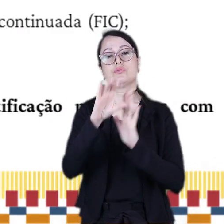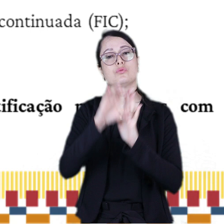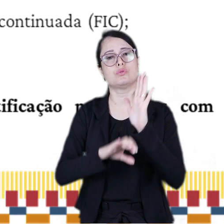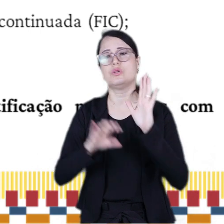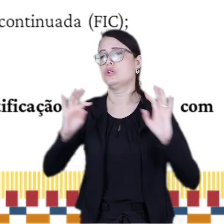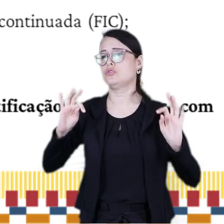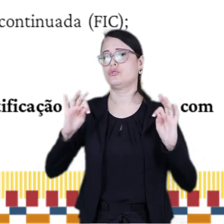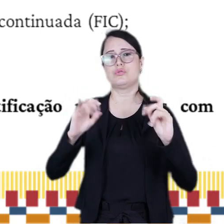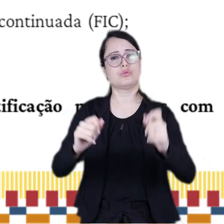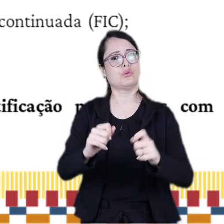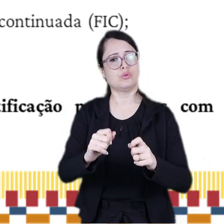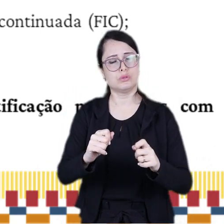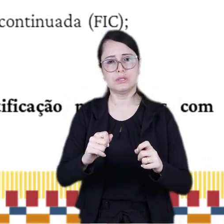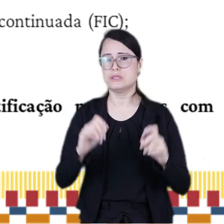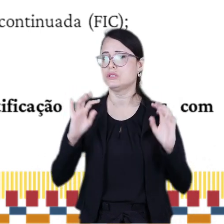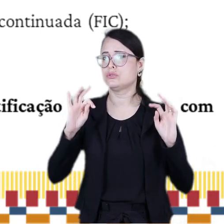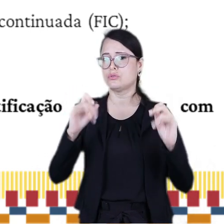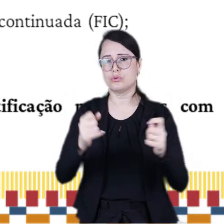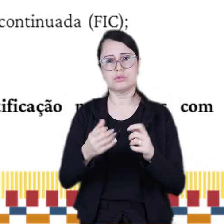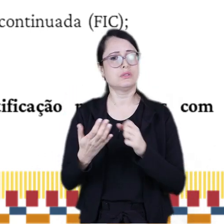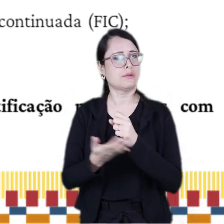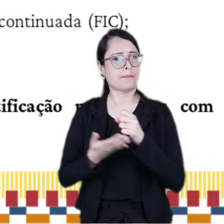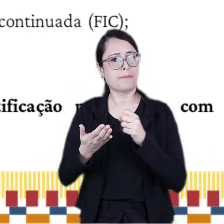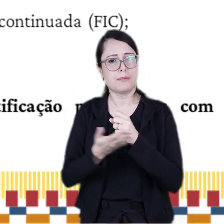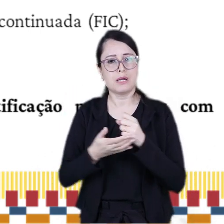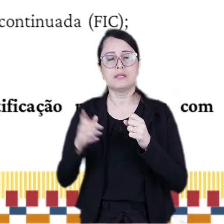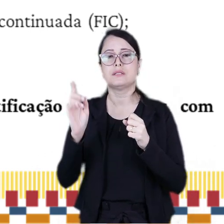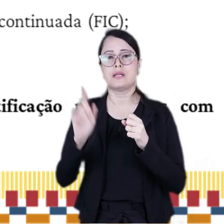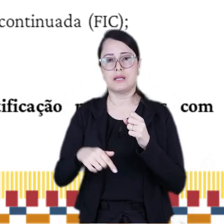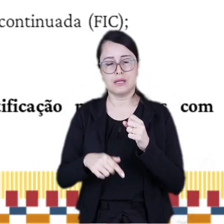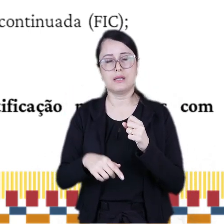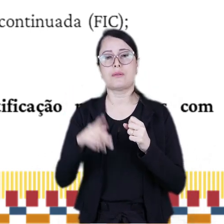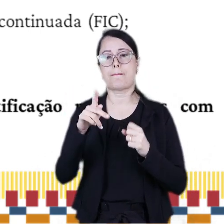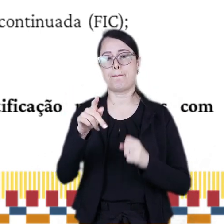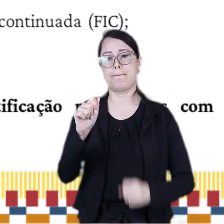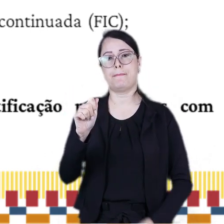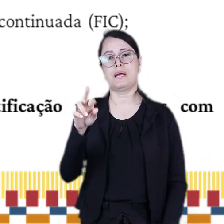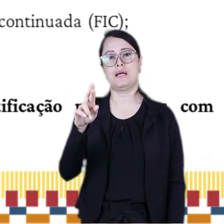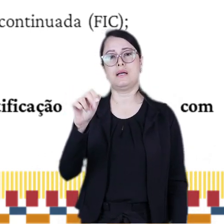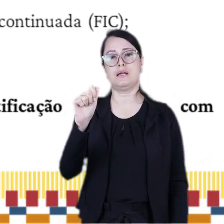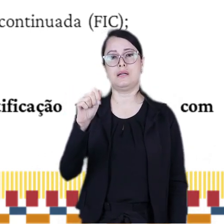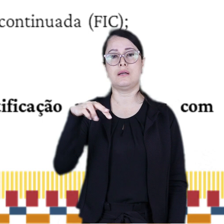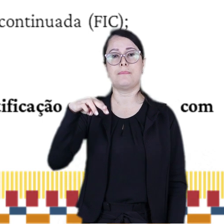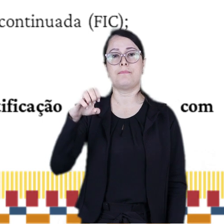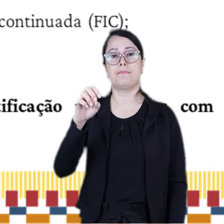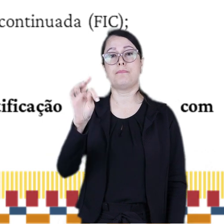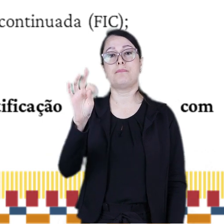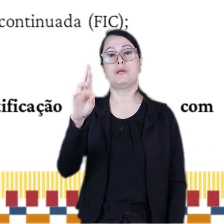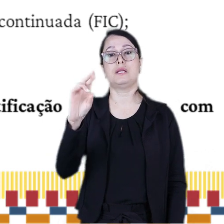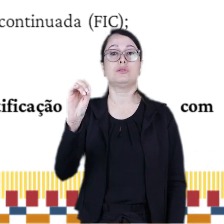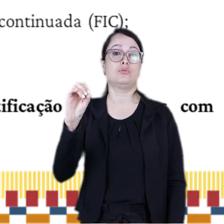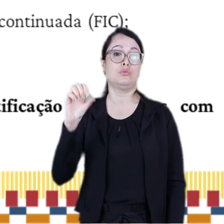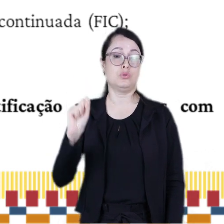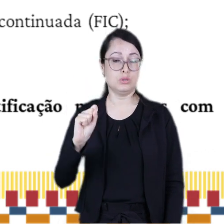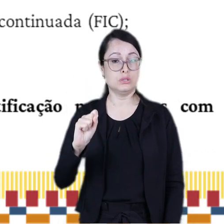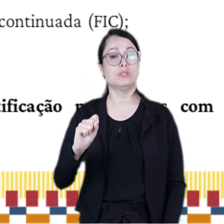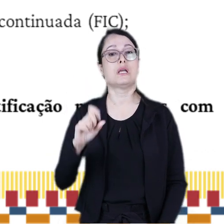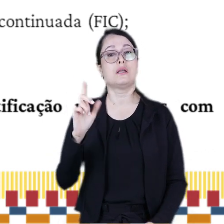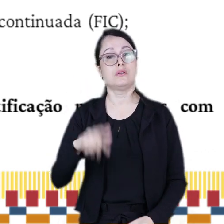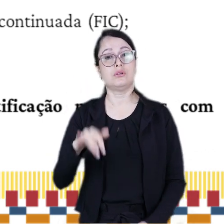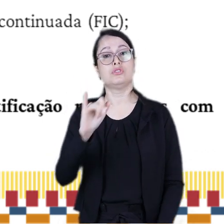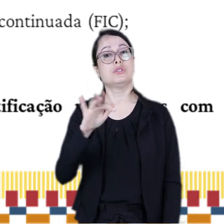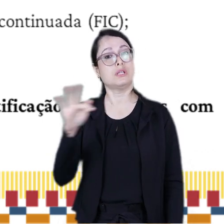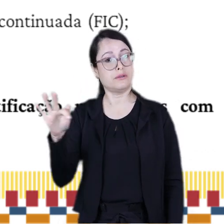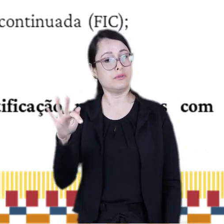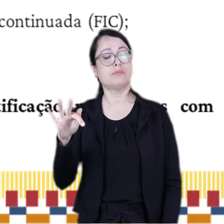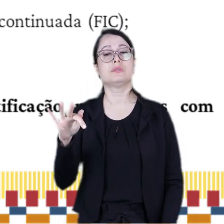autonomia e aí nós podemos perceber também que independentemente de qual seja a proposta curricular elas